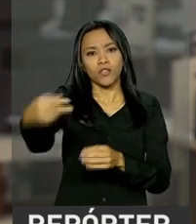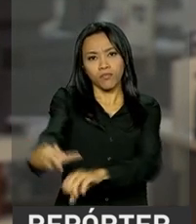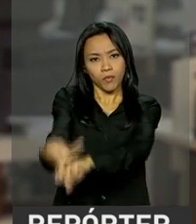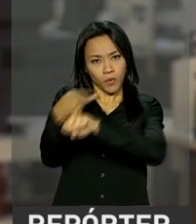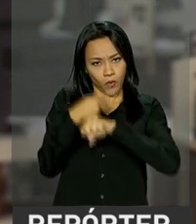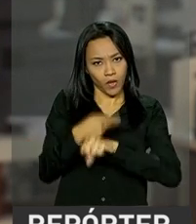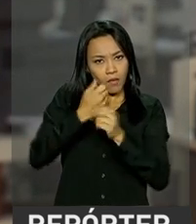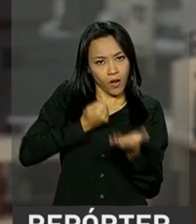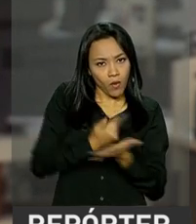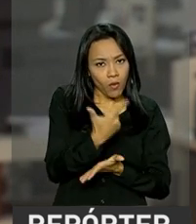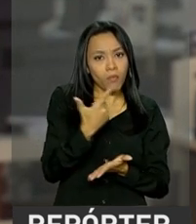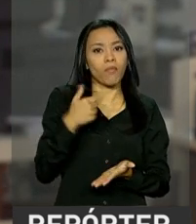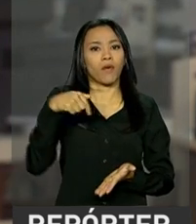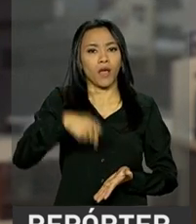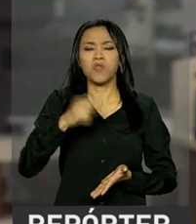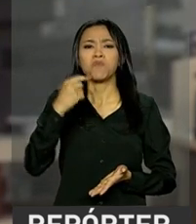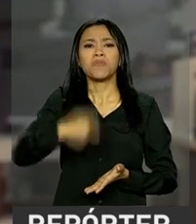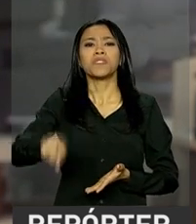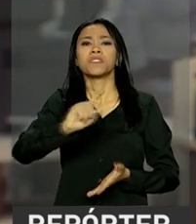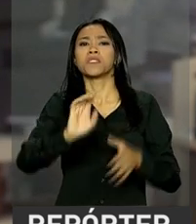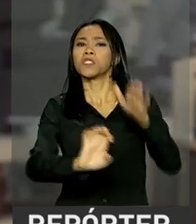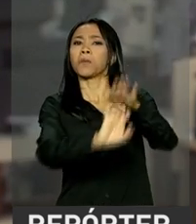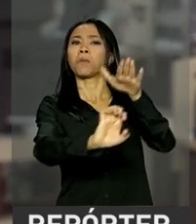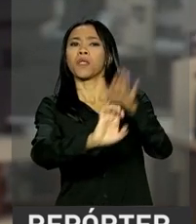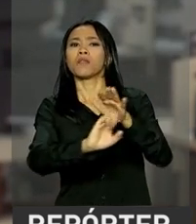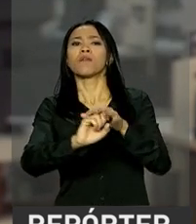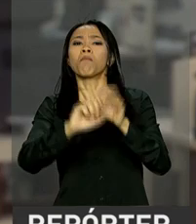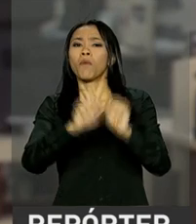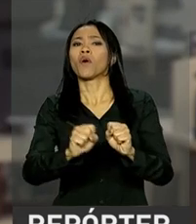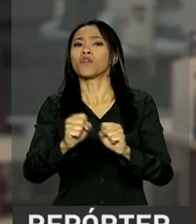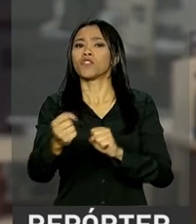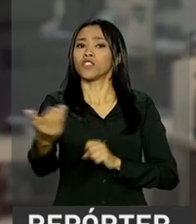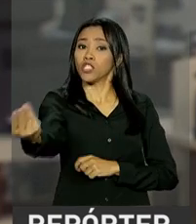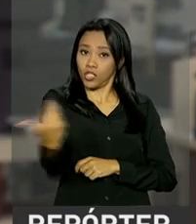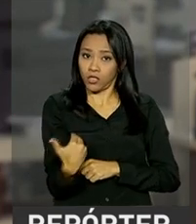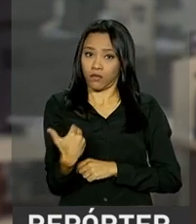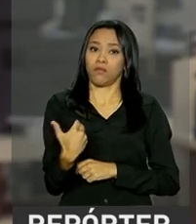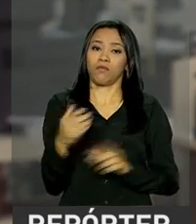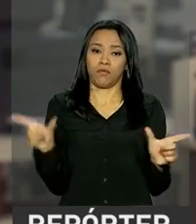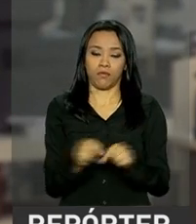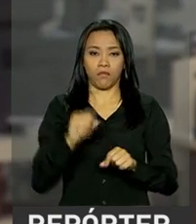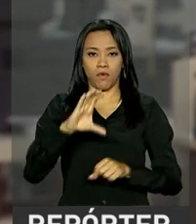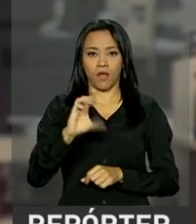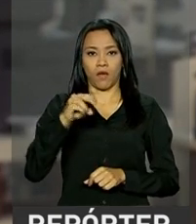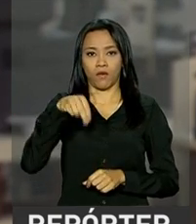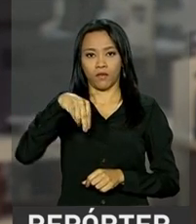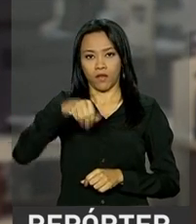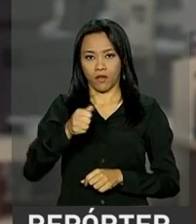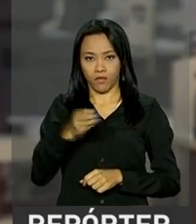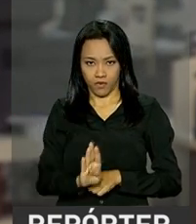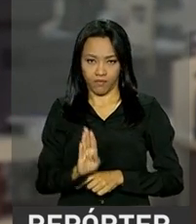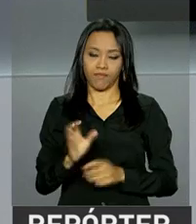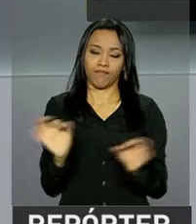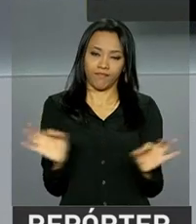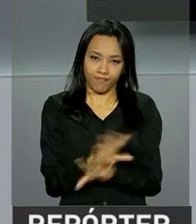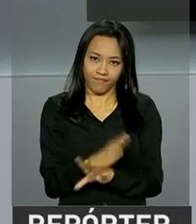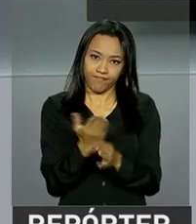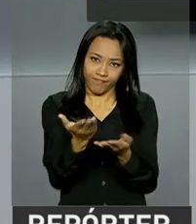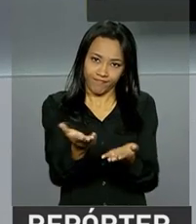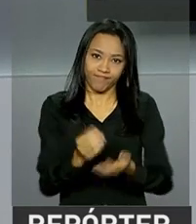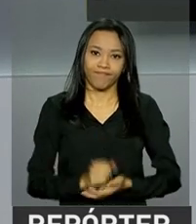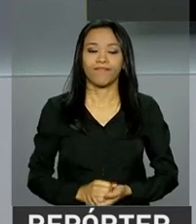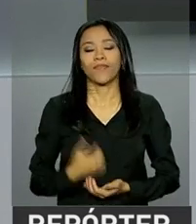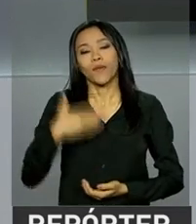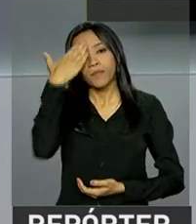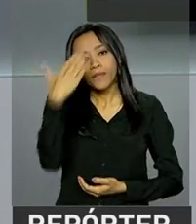públicos sem intermediários a a preços mais baixos Então é isso Jaime eu volto com você no estúdio em Brasília Jé luí obrigado ao